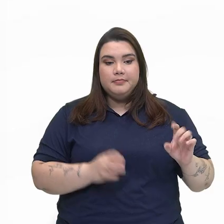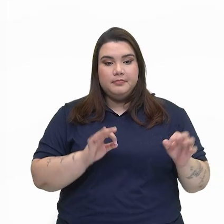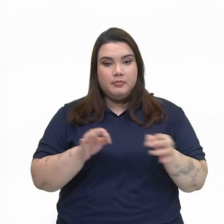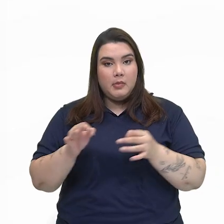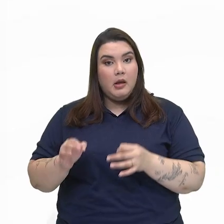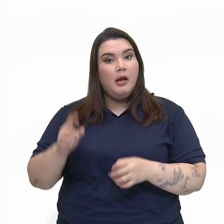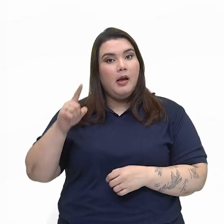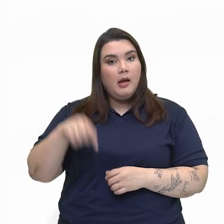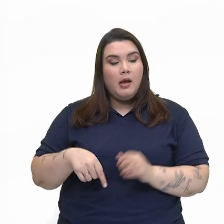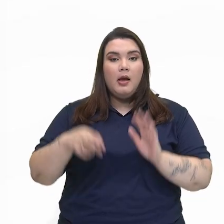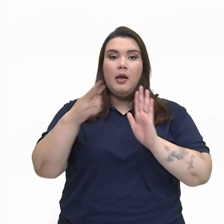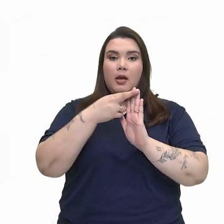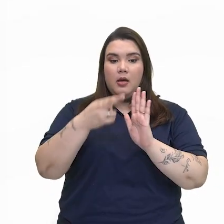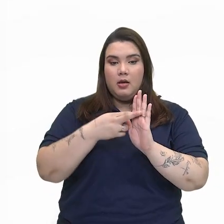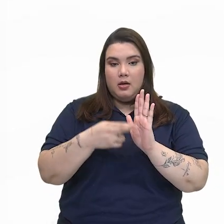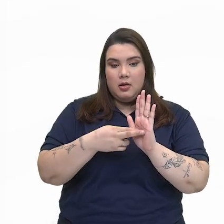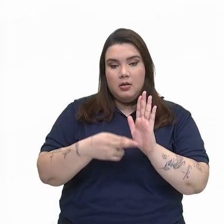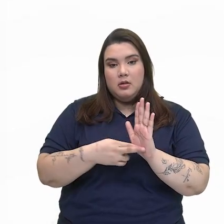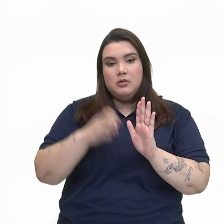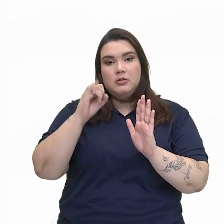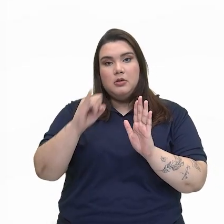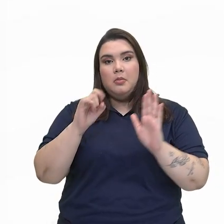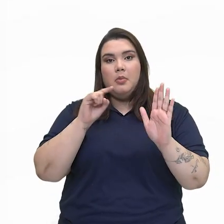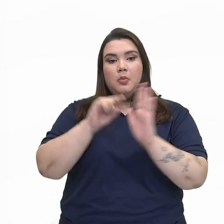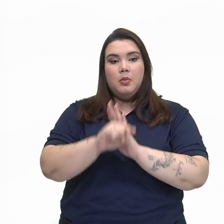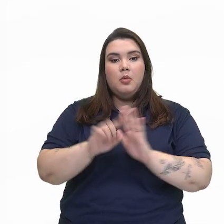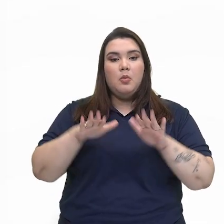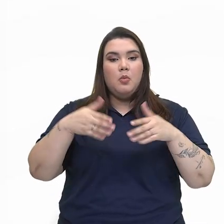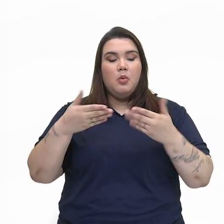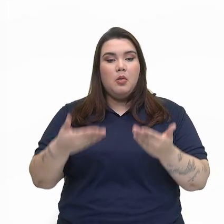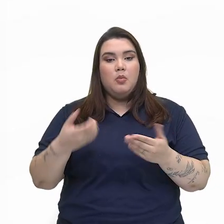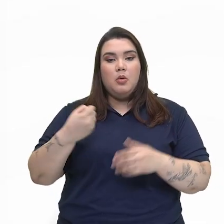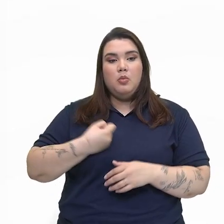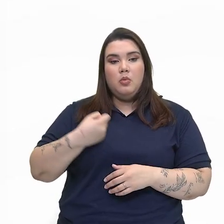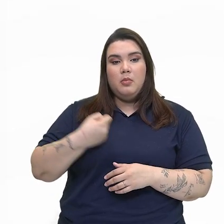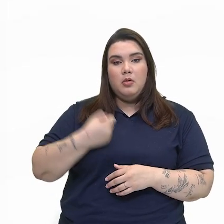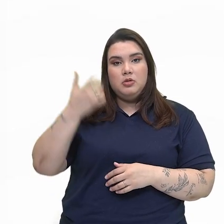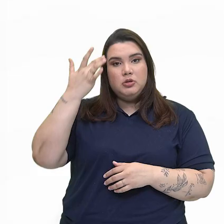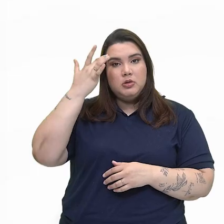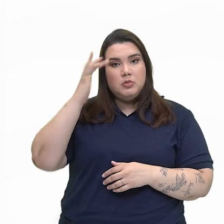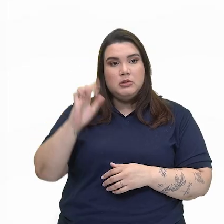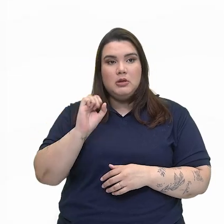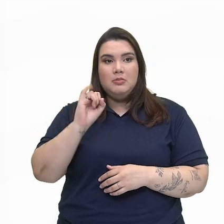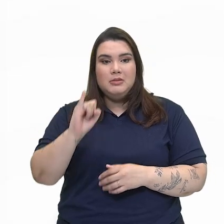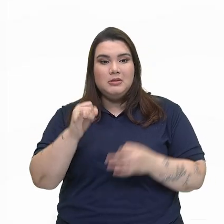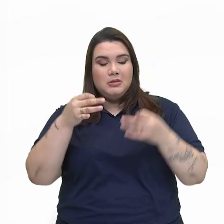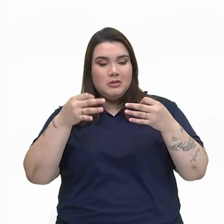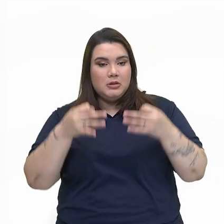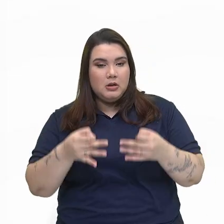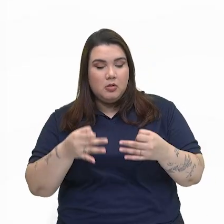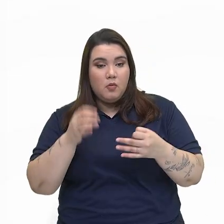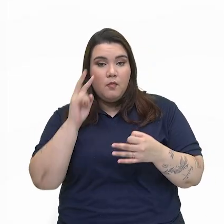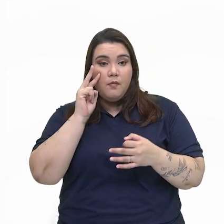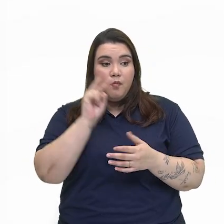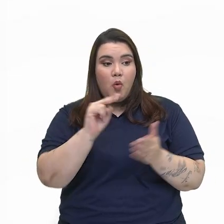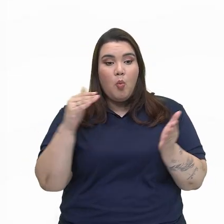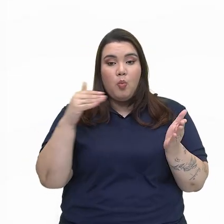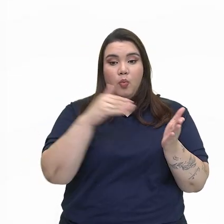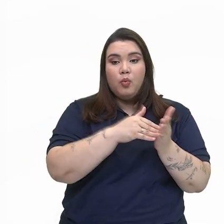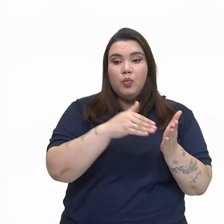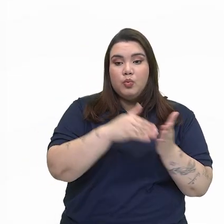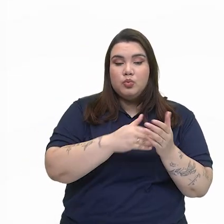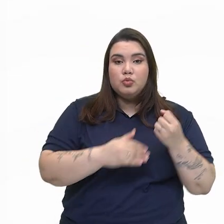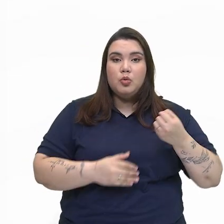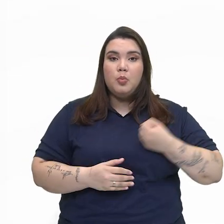Ou seja, quando for perguntado de você qual é o algarismo duvidoso de uma medida, você vai lá no último algarismo